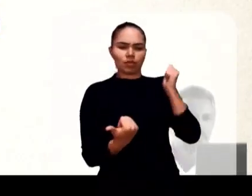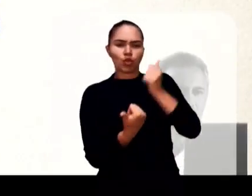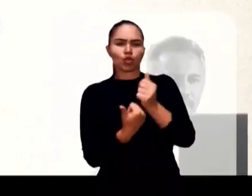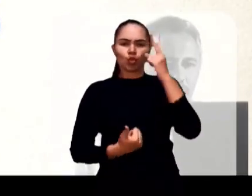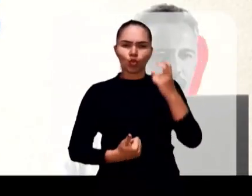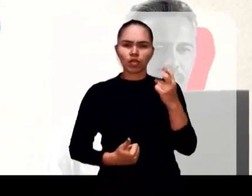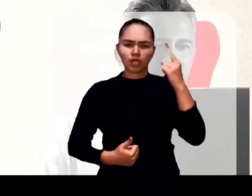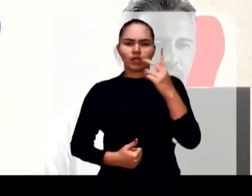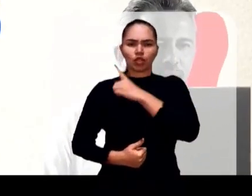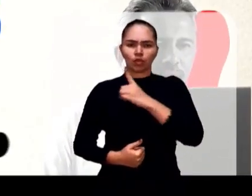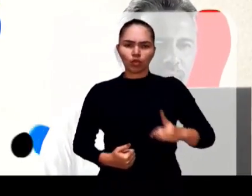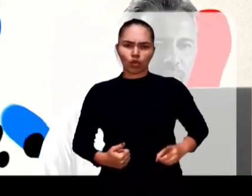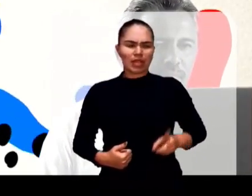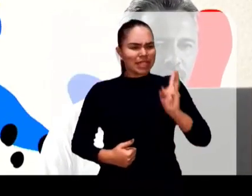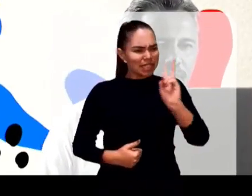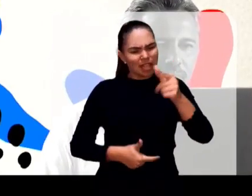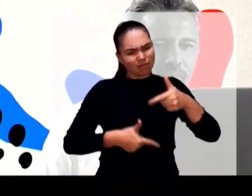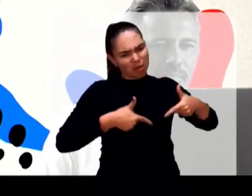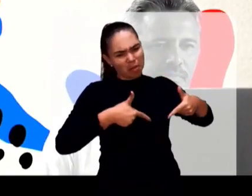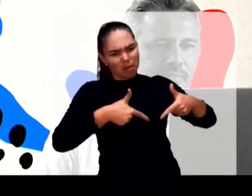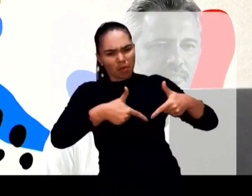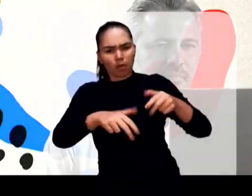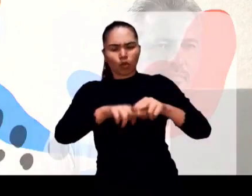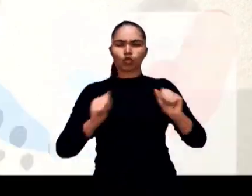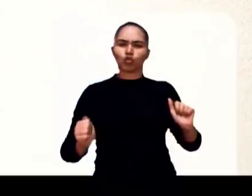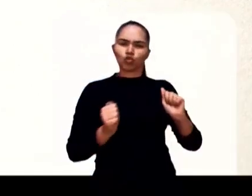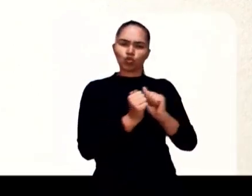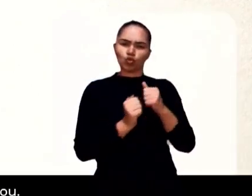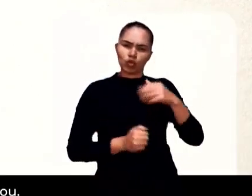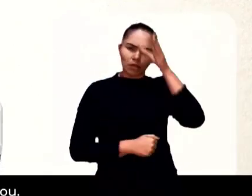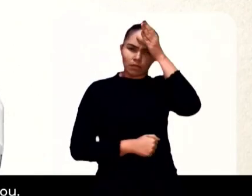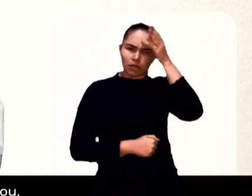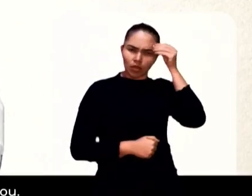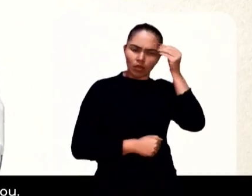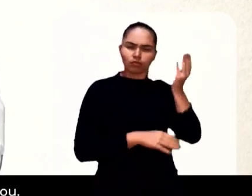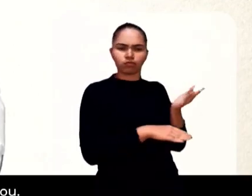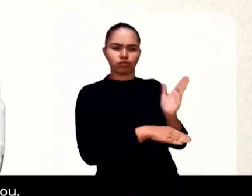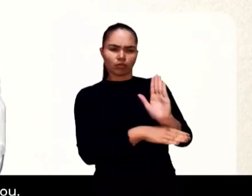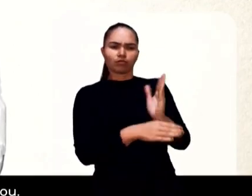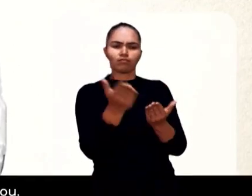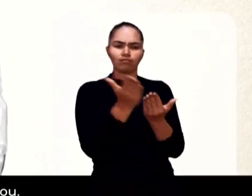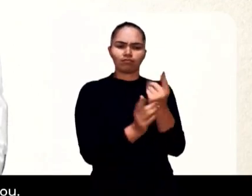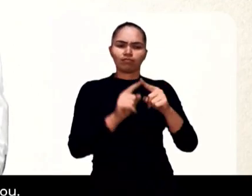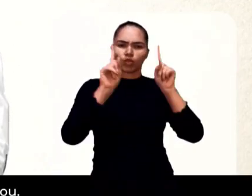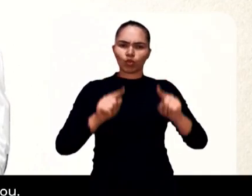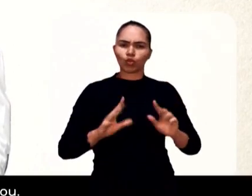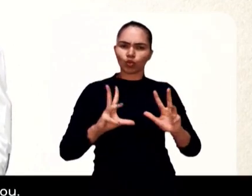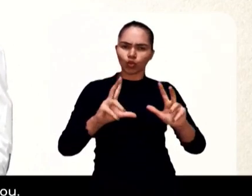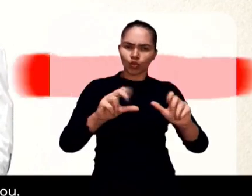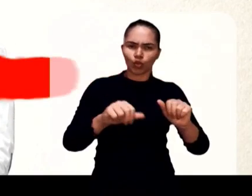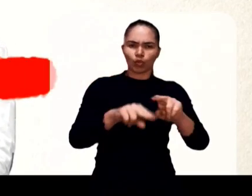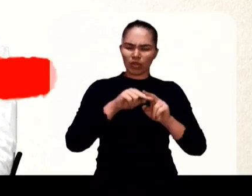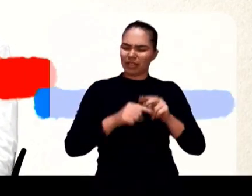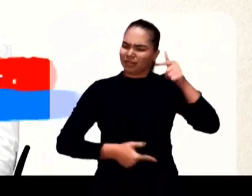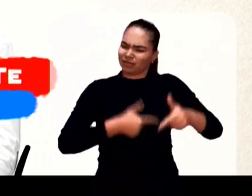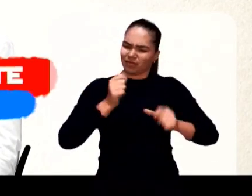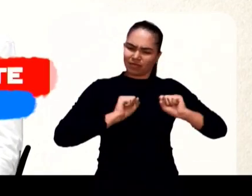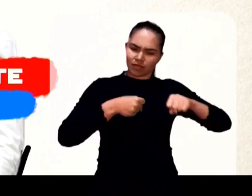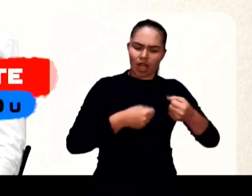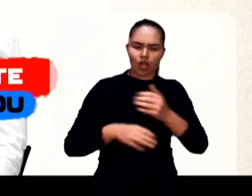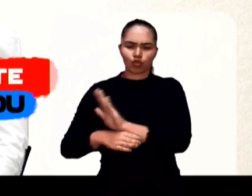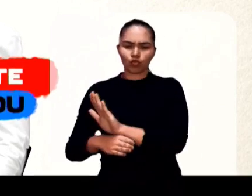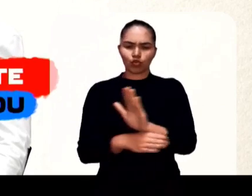trabalhar. Duas vezes deputado, sempre foi bem combativo e ao lado de Camilo, benefícios aprovou.